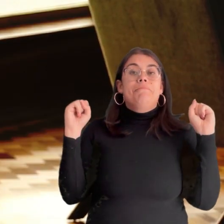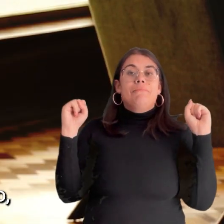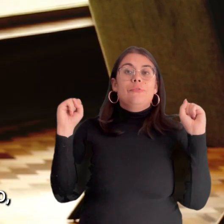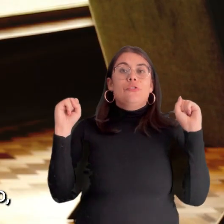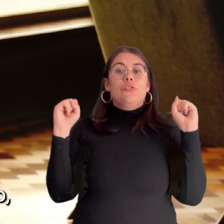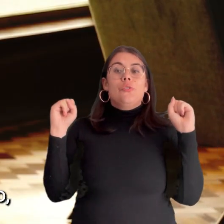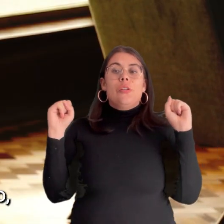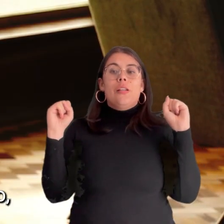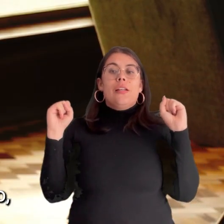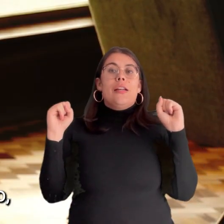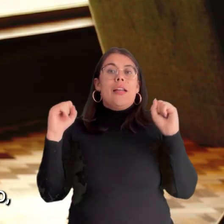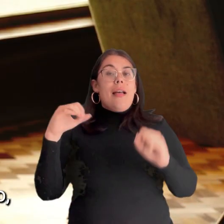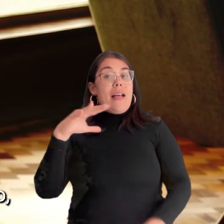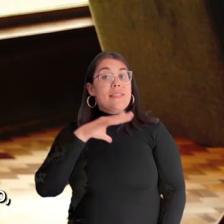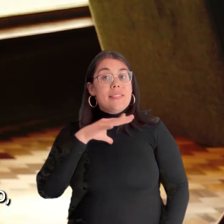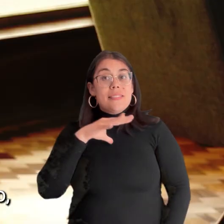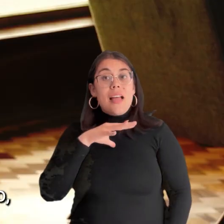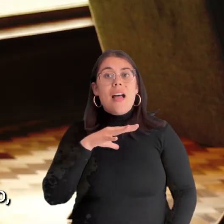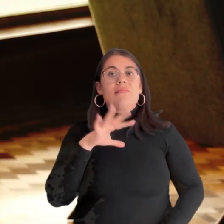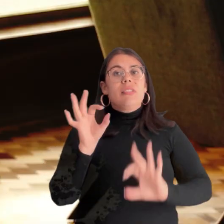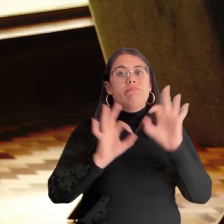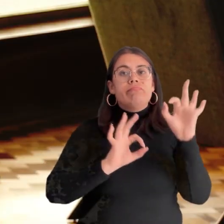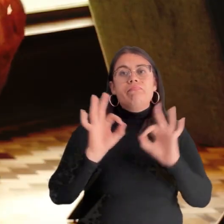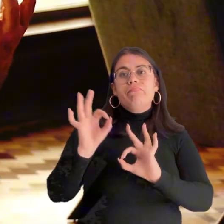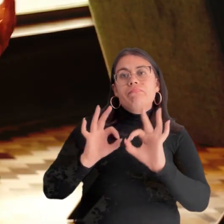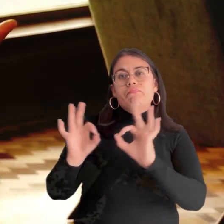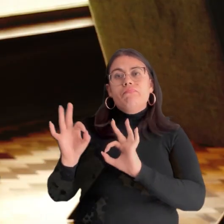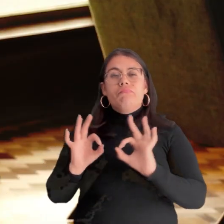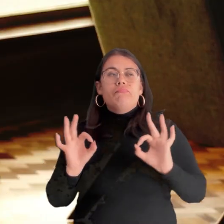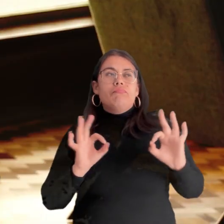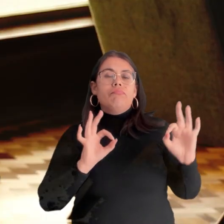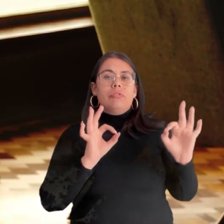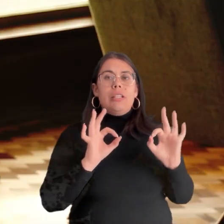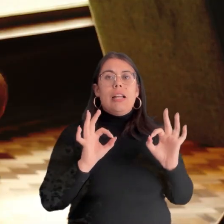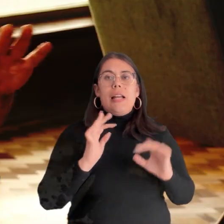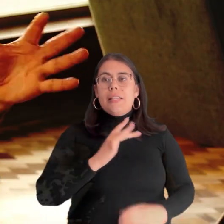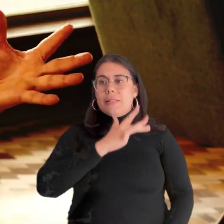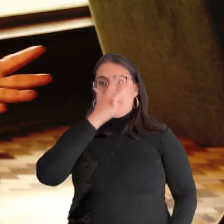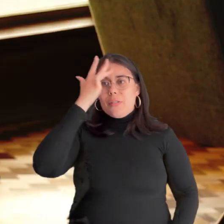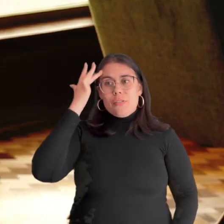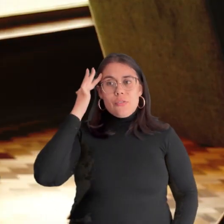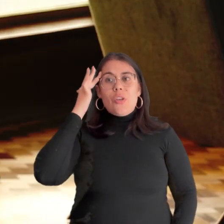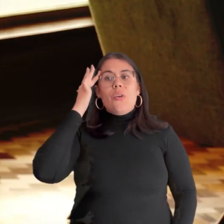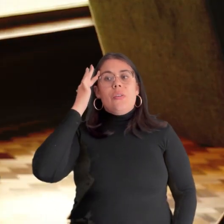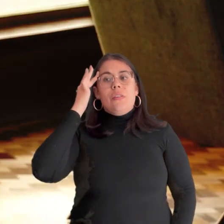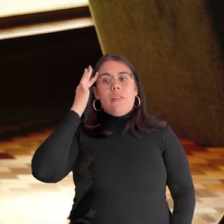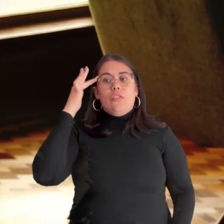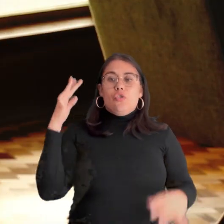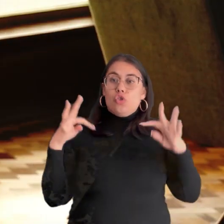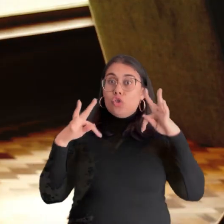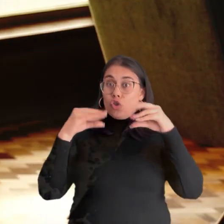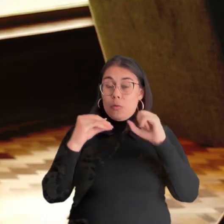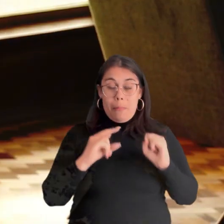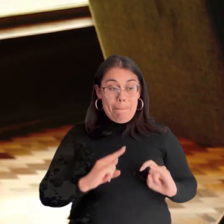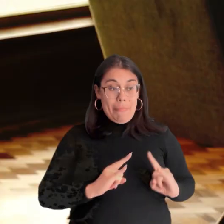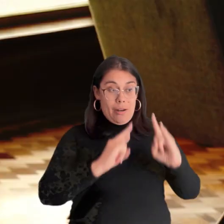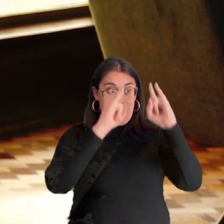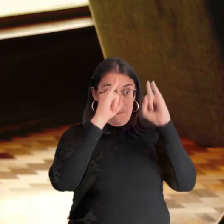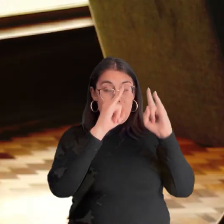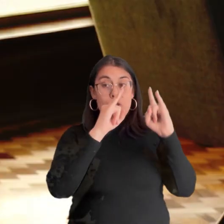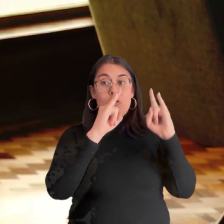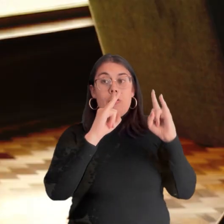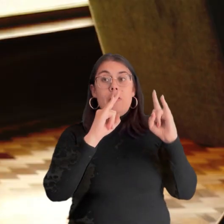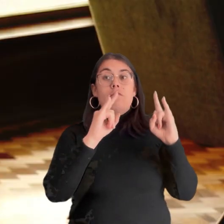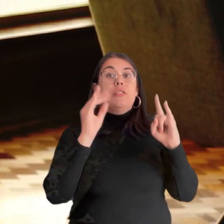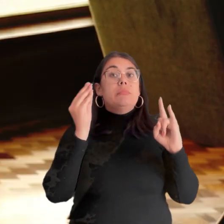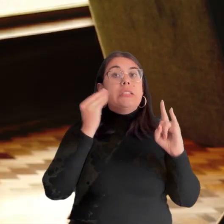né? Então eu acho que as pessoas pensavam, não, já que todo mundo mora em apartamento, vamos destinar o térreo para um grande jardim para os